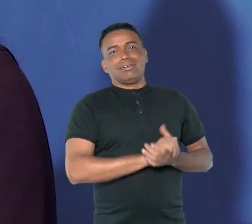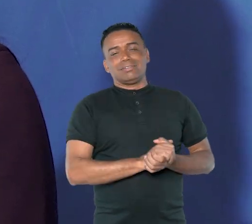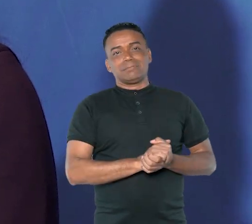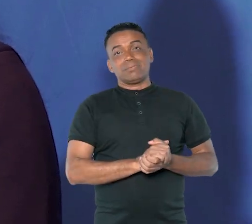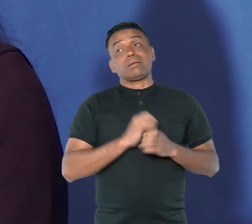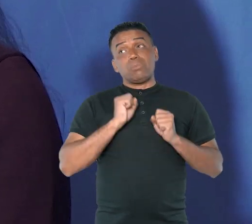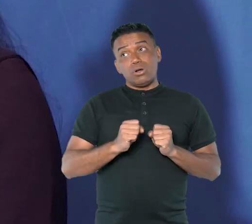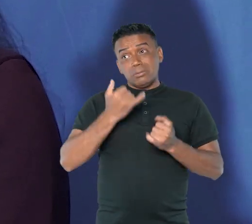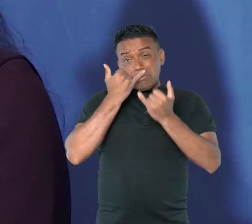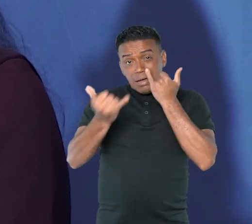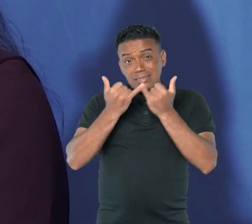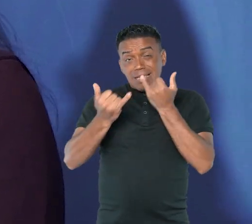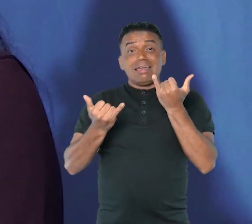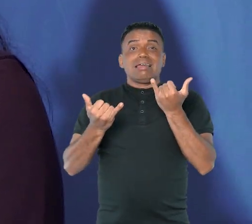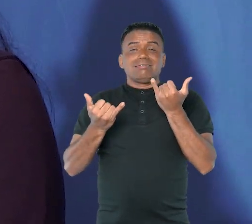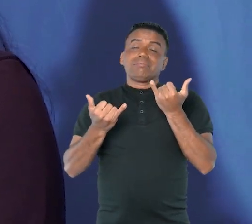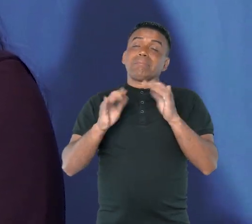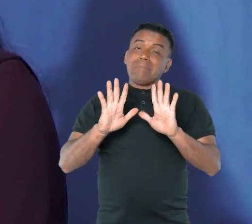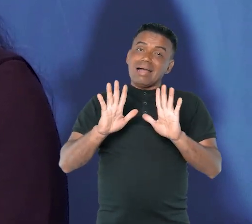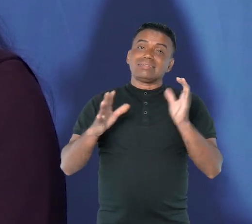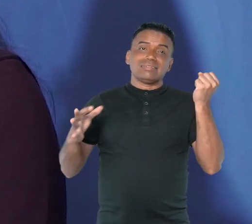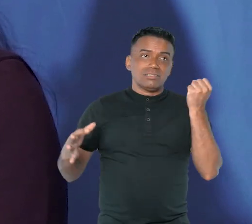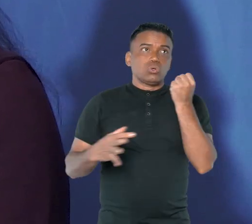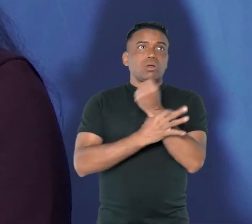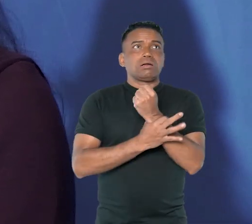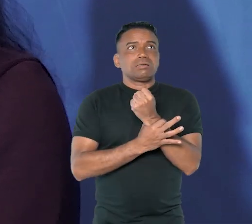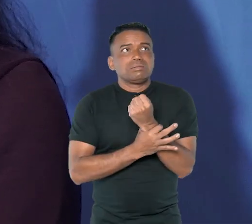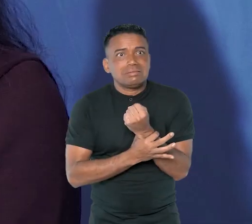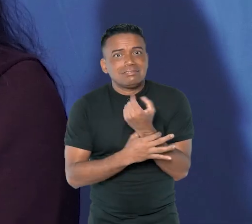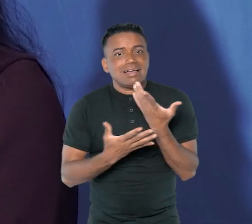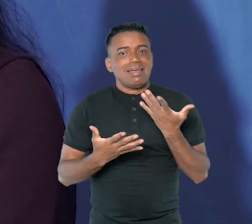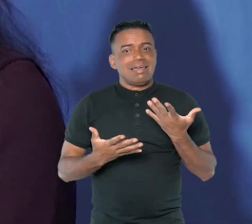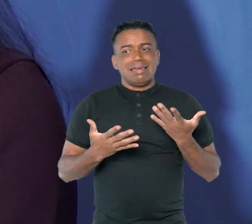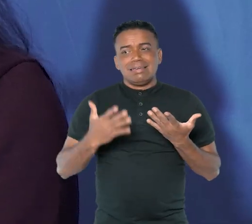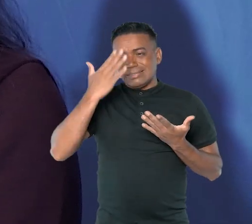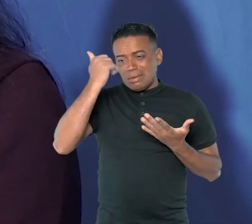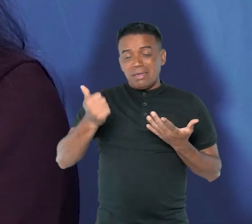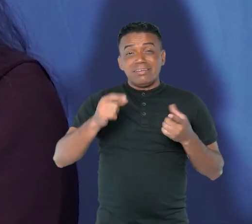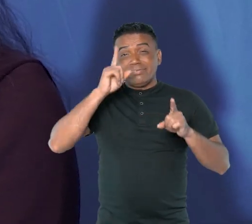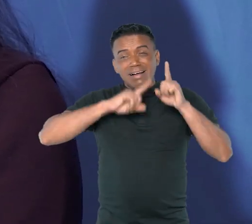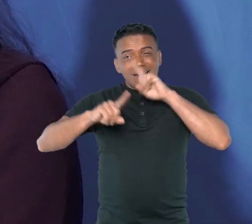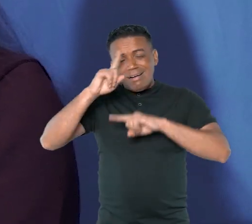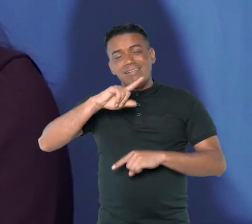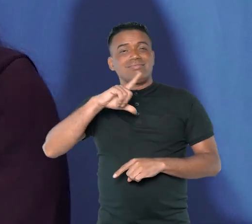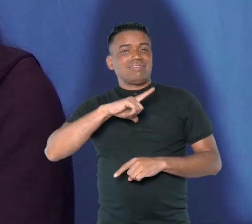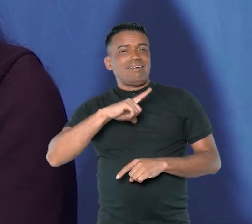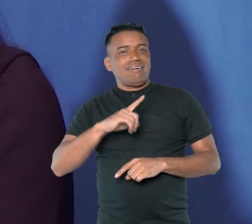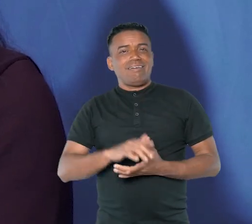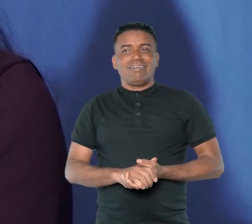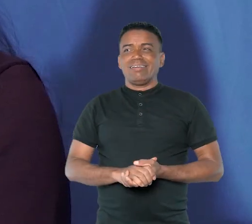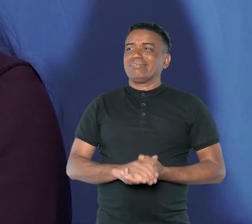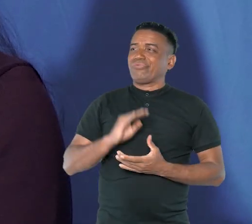isso, mas eu acho que a segurança ela vem de se saber tão imperfeito, tão falho, tão